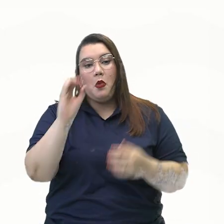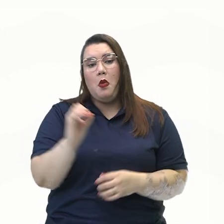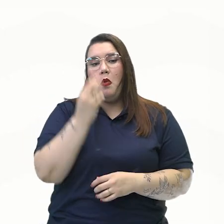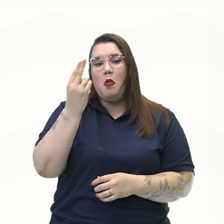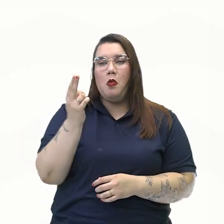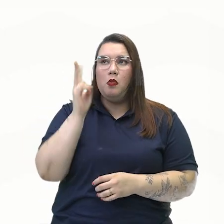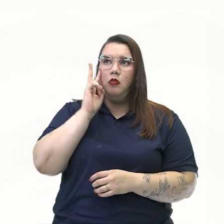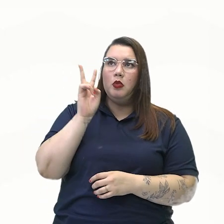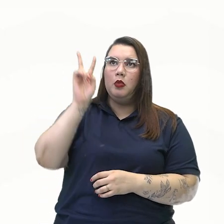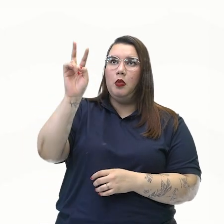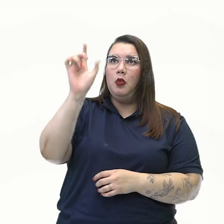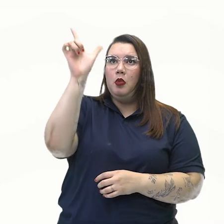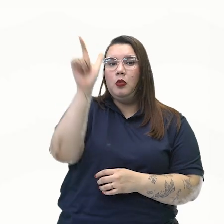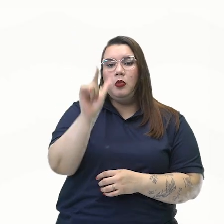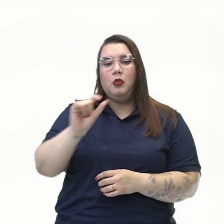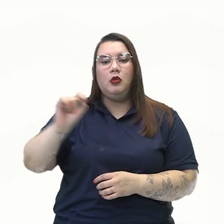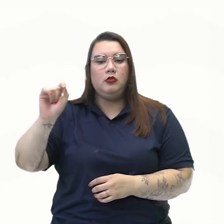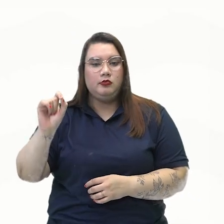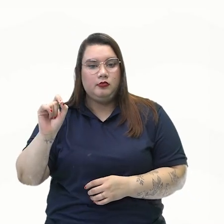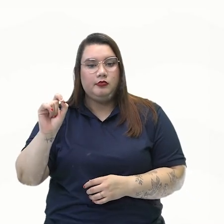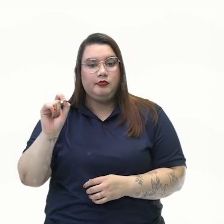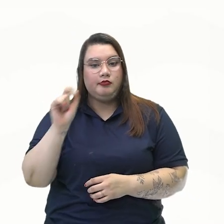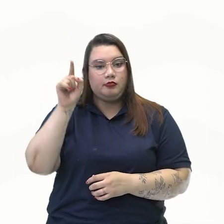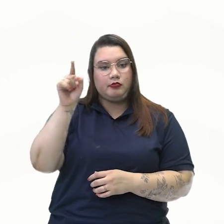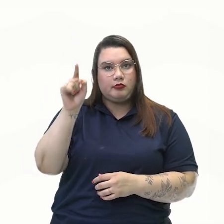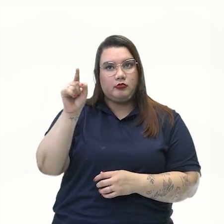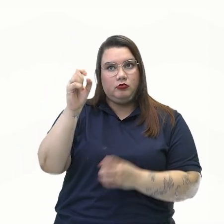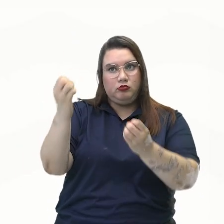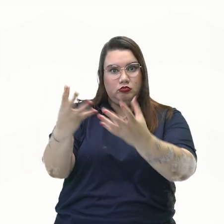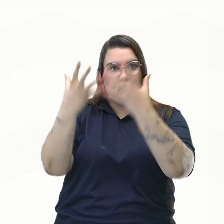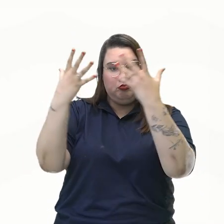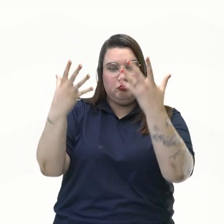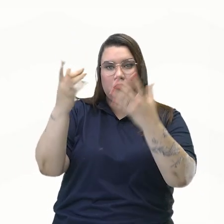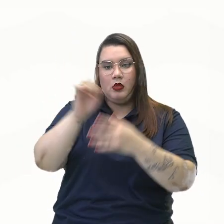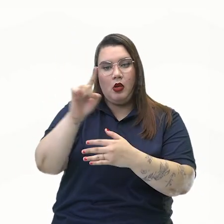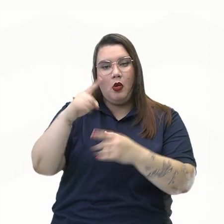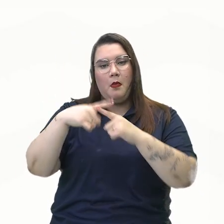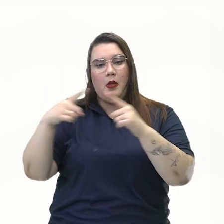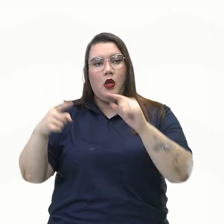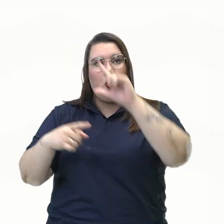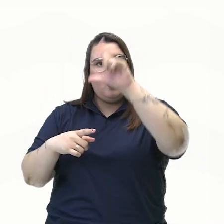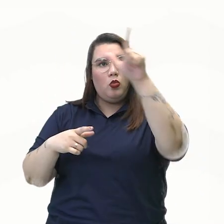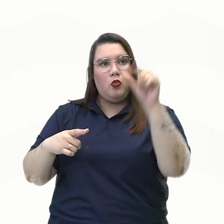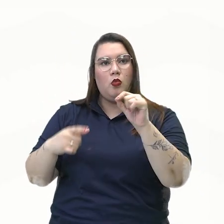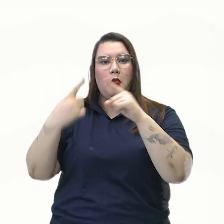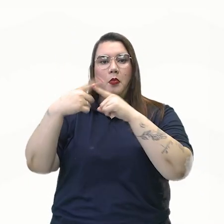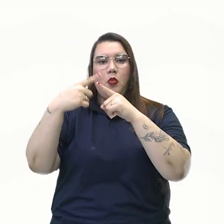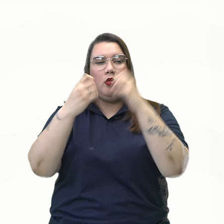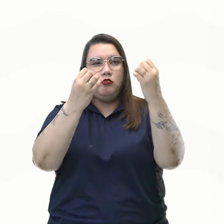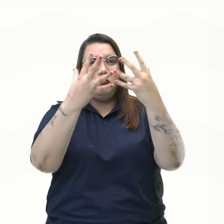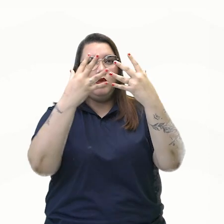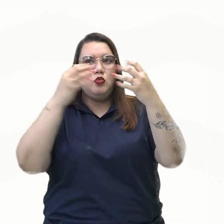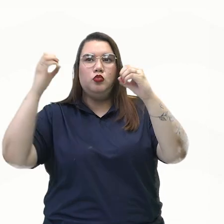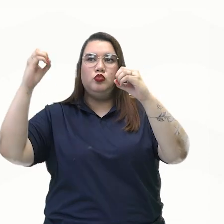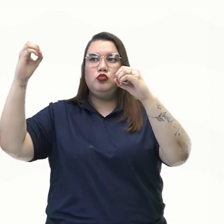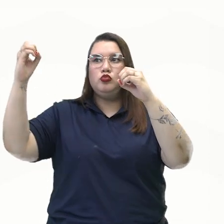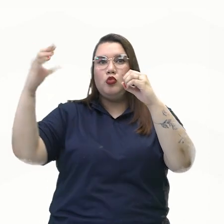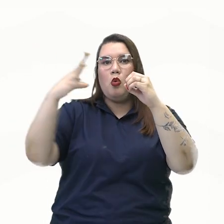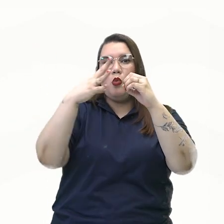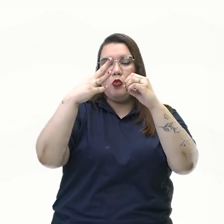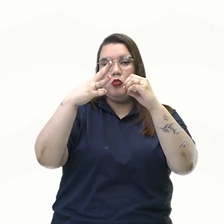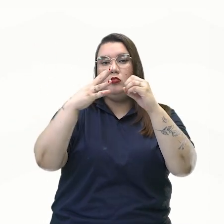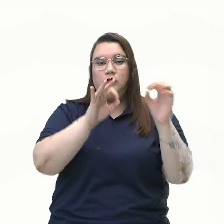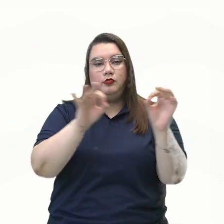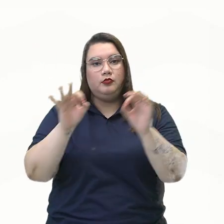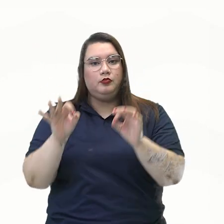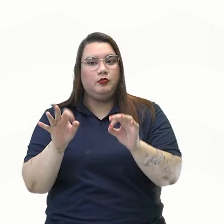a luz, ou até mesmo a lua, que não tem luz própria, mas reflete a luz do sol. Vejam